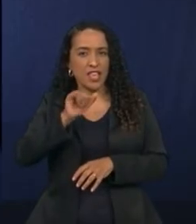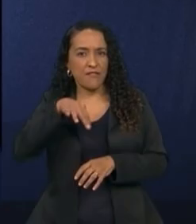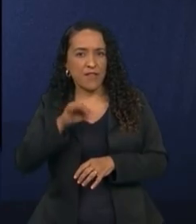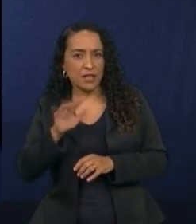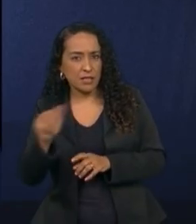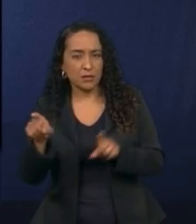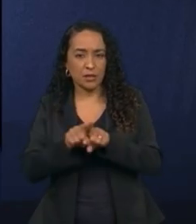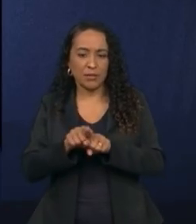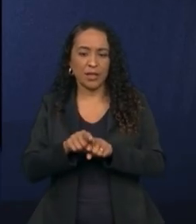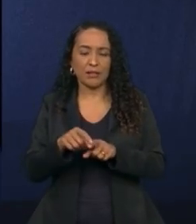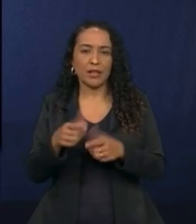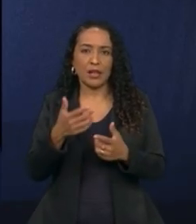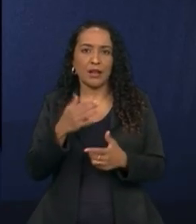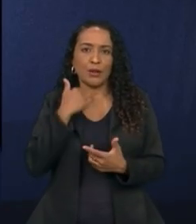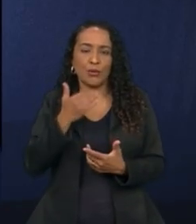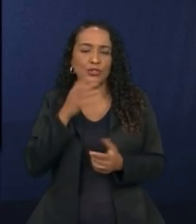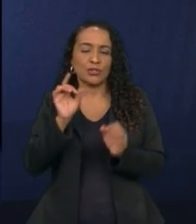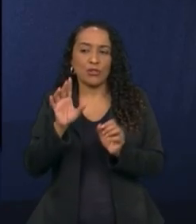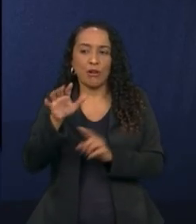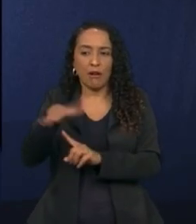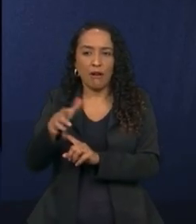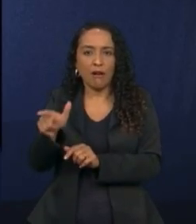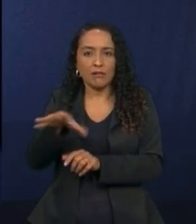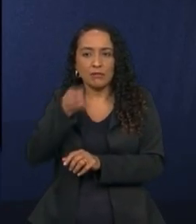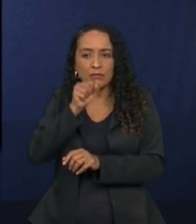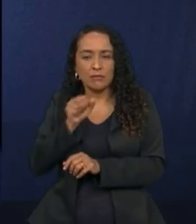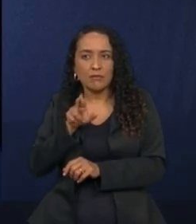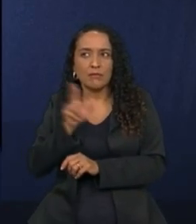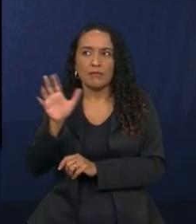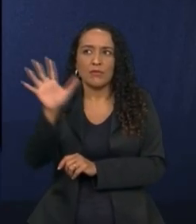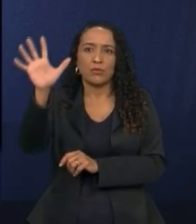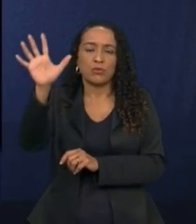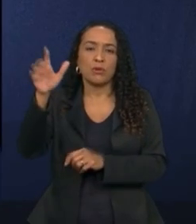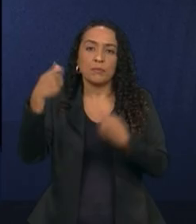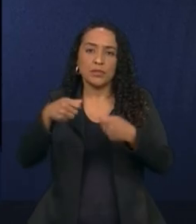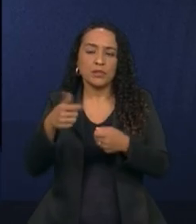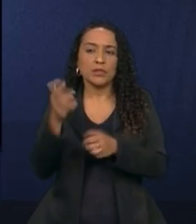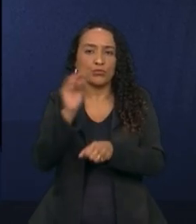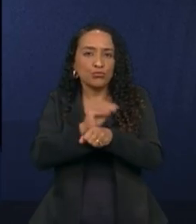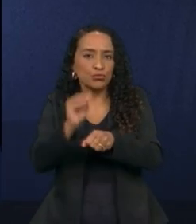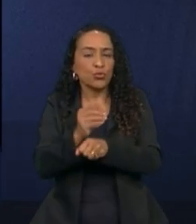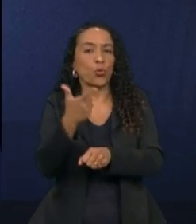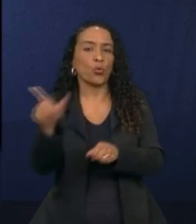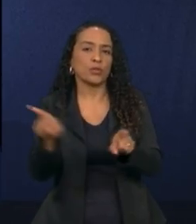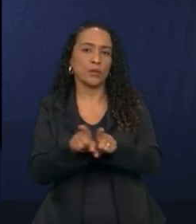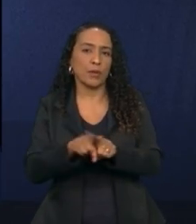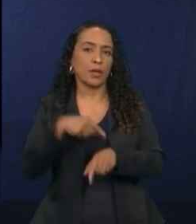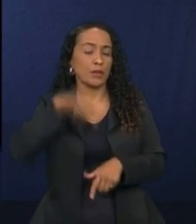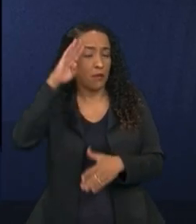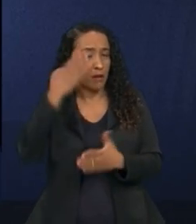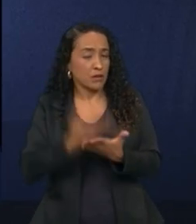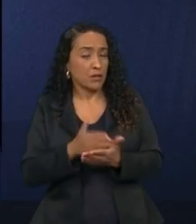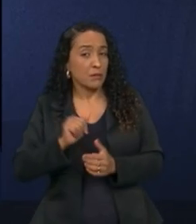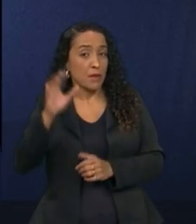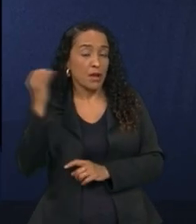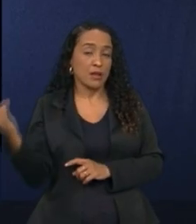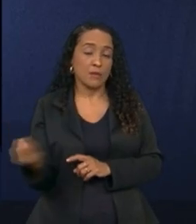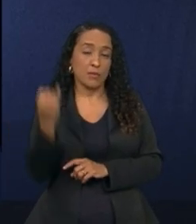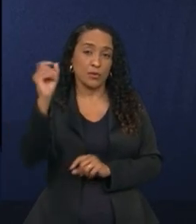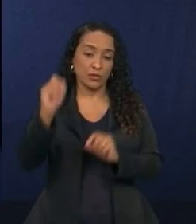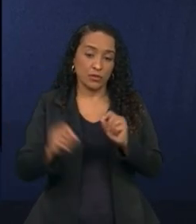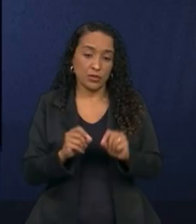seu umidificador, você tem também que fazer outros procedimentos. E eu creio que seja o mais